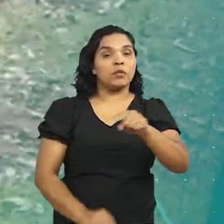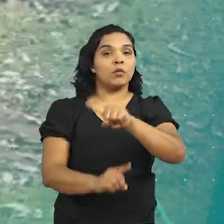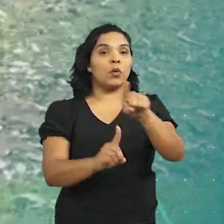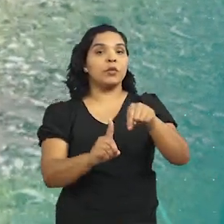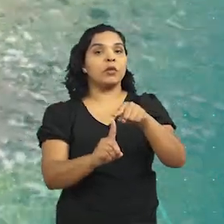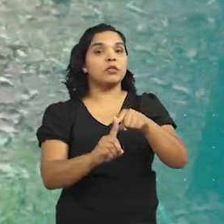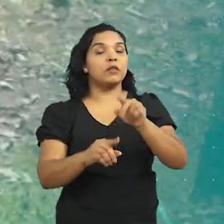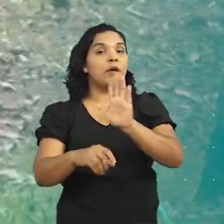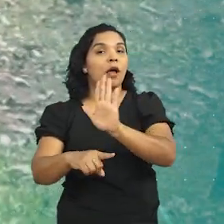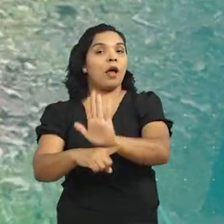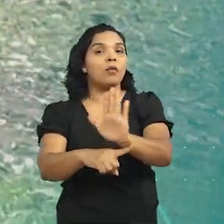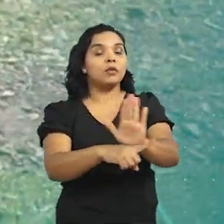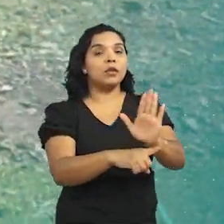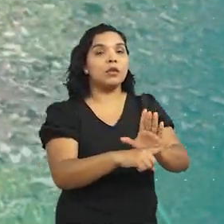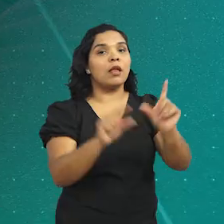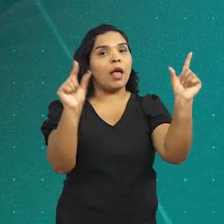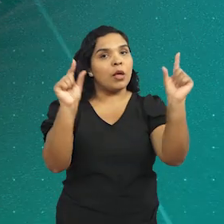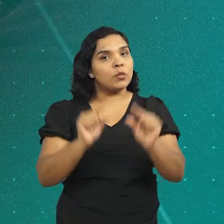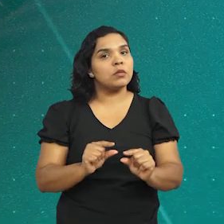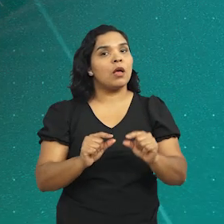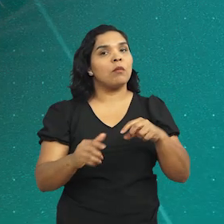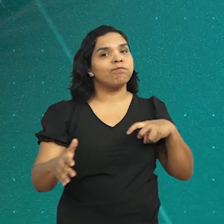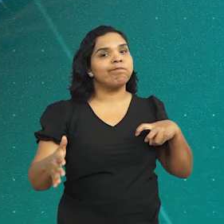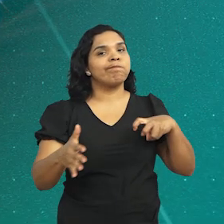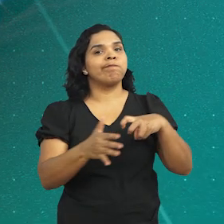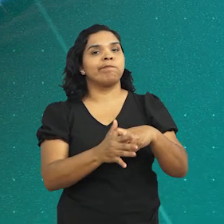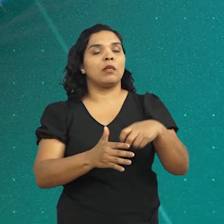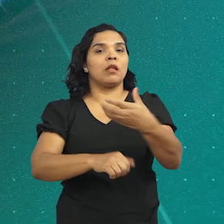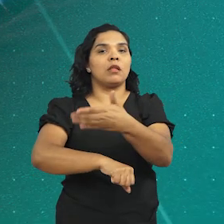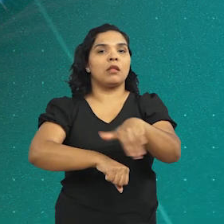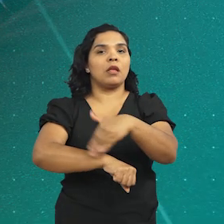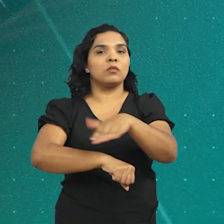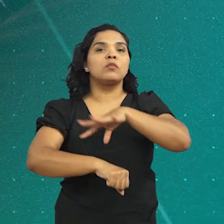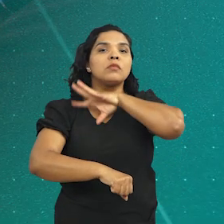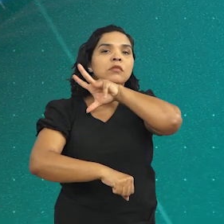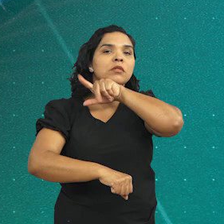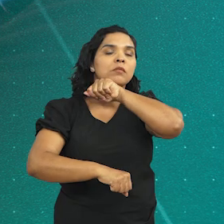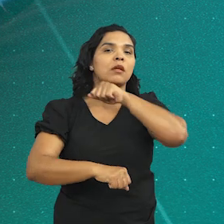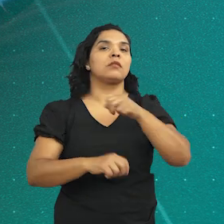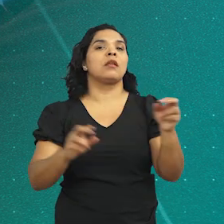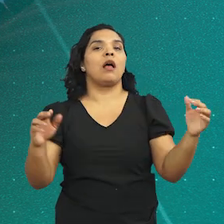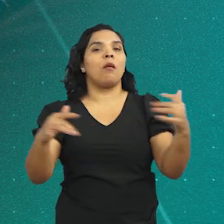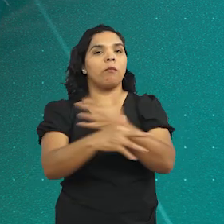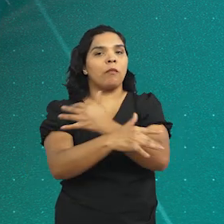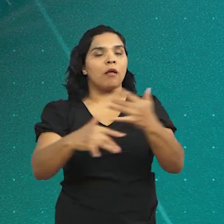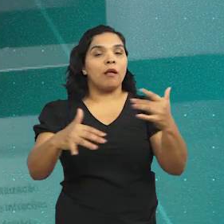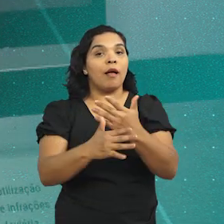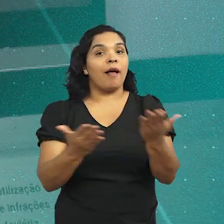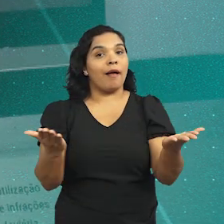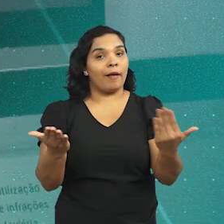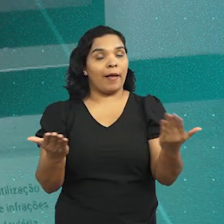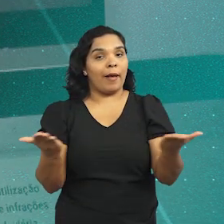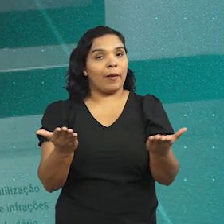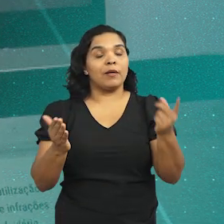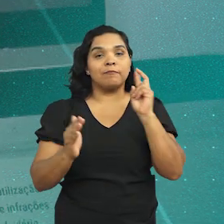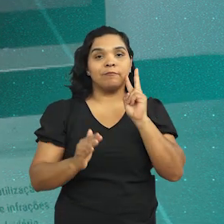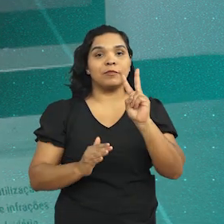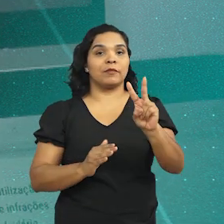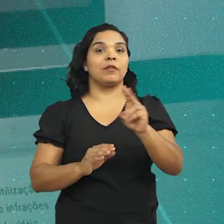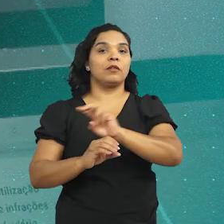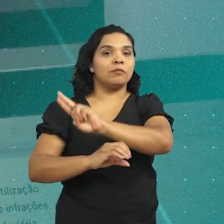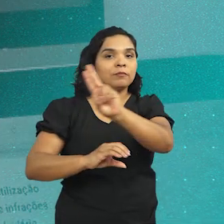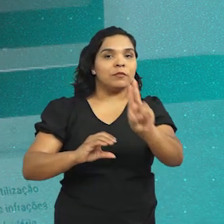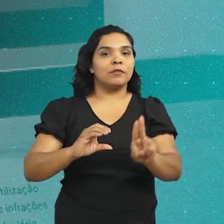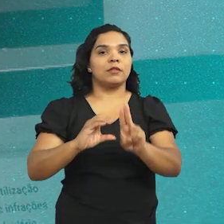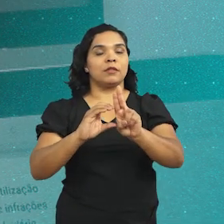como objetivo auxiliar na redução de acidentes com animais nas ruas e rodovias. Tudo isso e muito mais você confere a partir